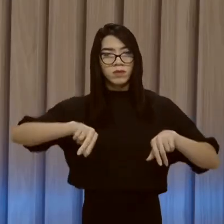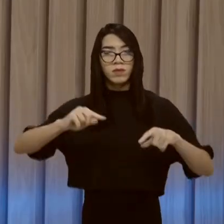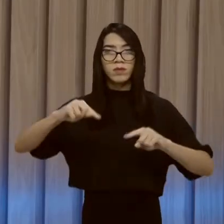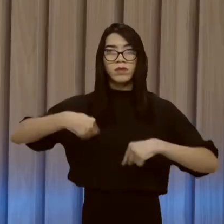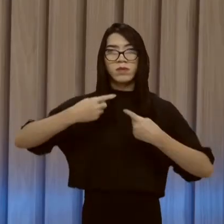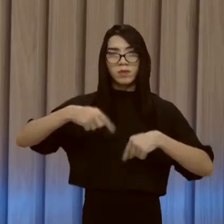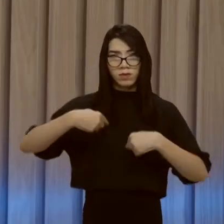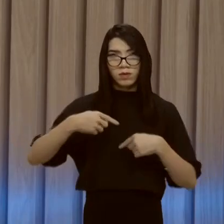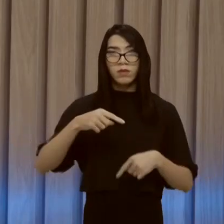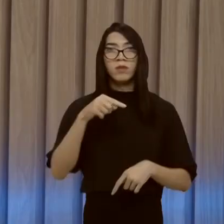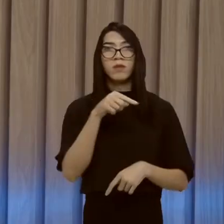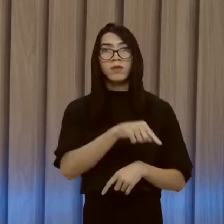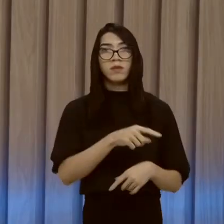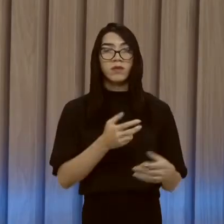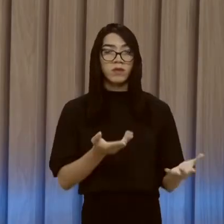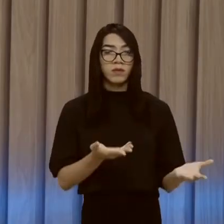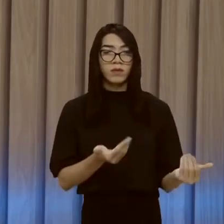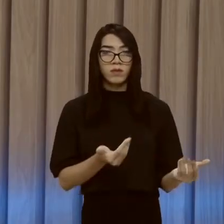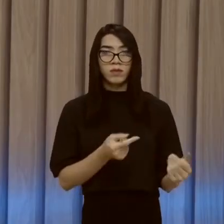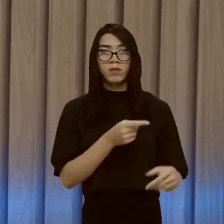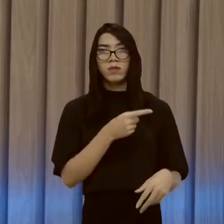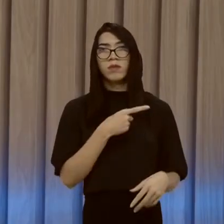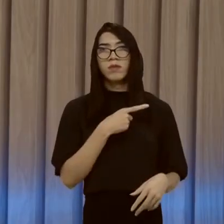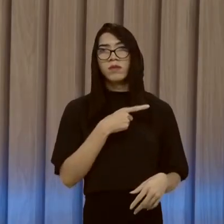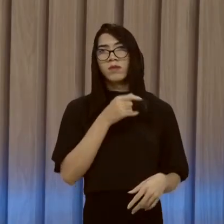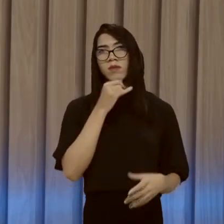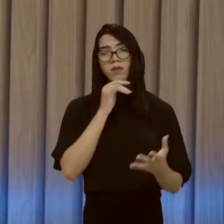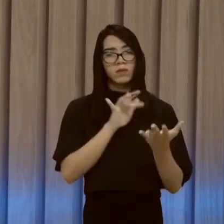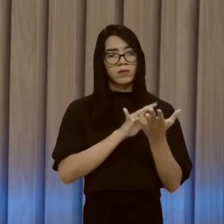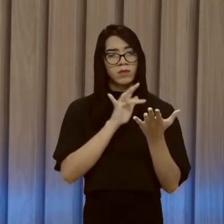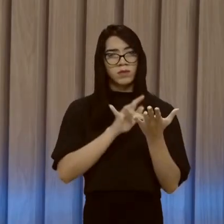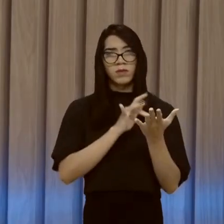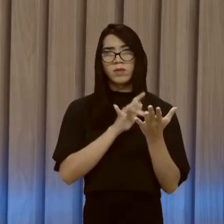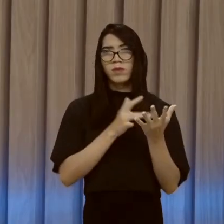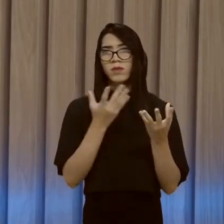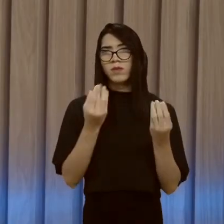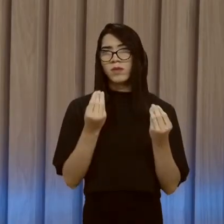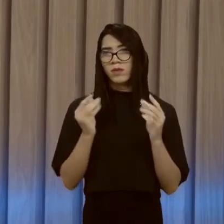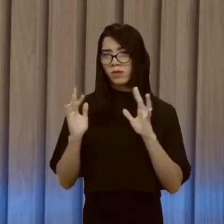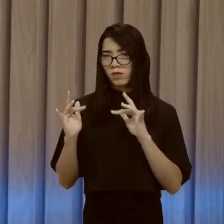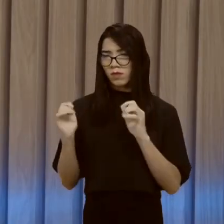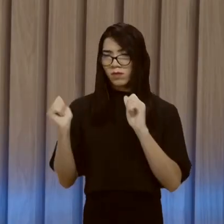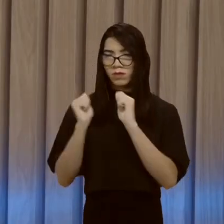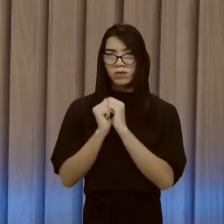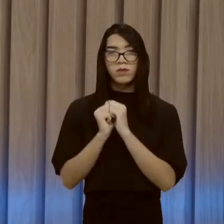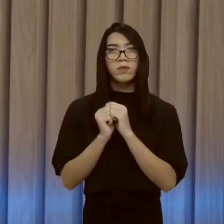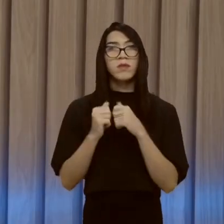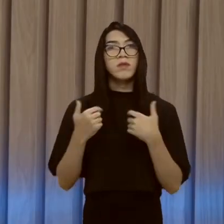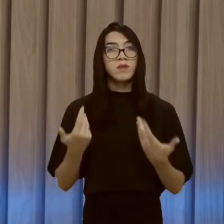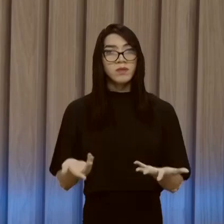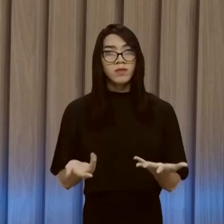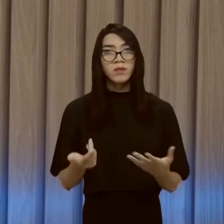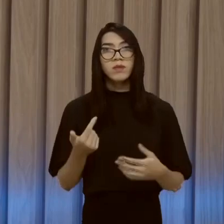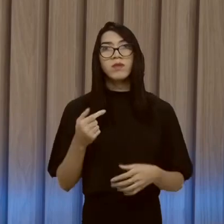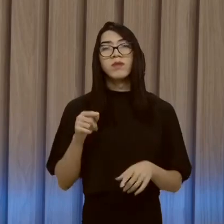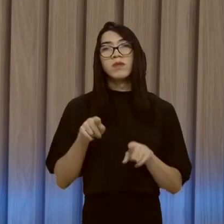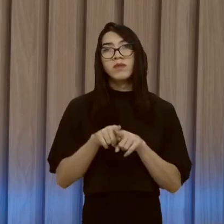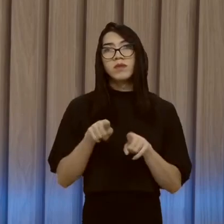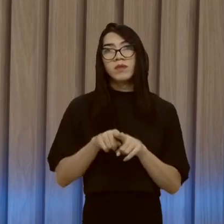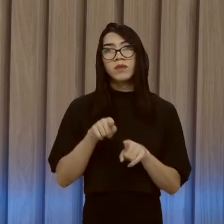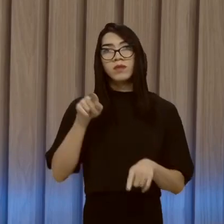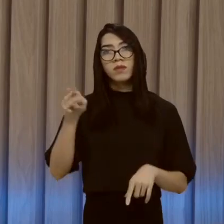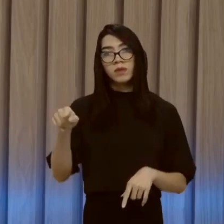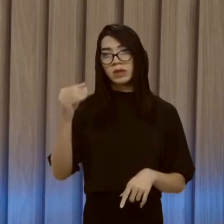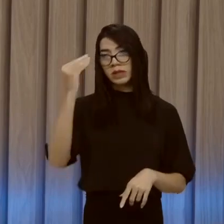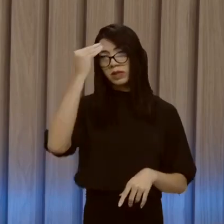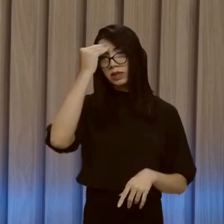caso desse adolescente, questão sem pausas, né? Joga muito, tá ali sempre com a namorada, e não culpabilizando essa outra adolescente, né?